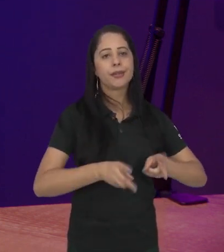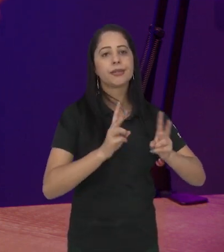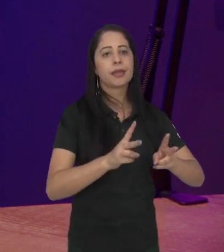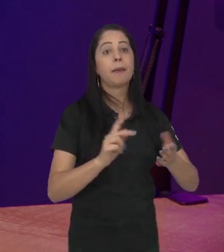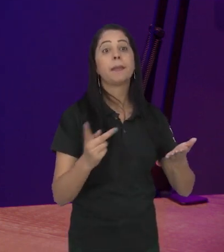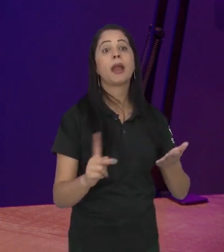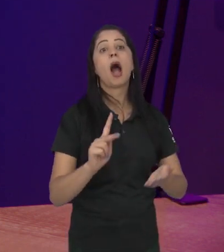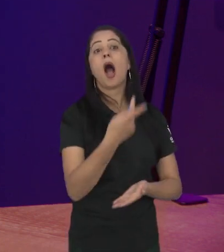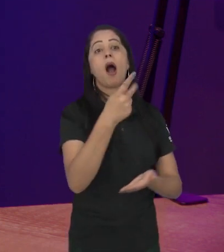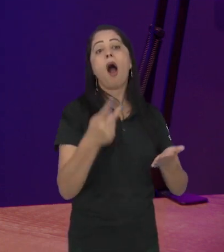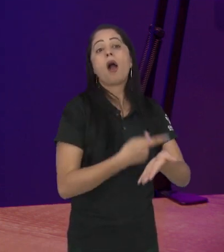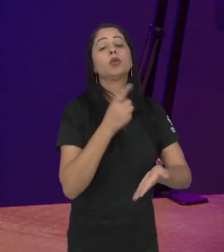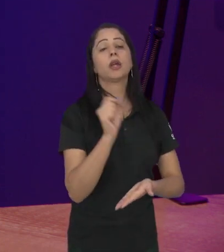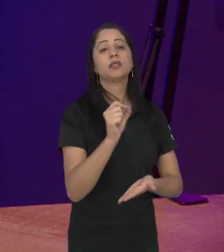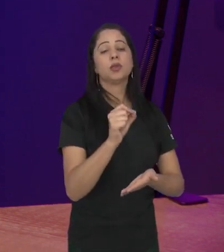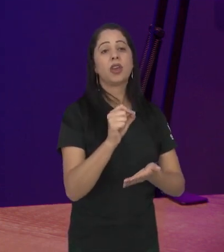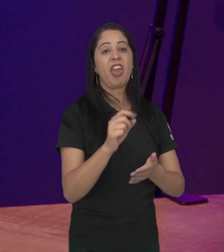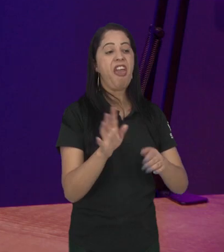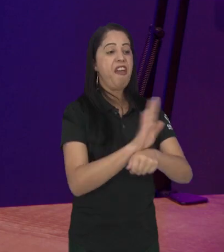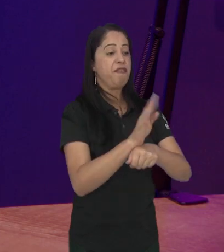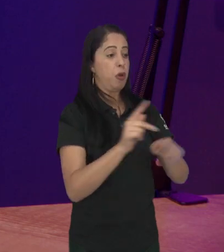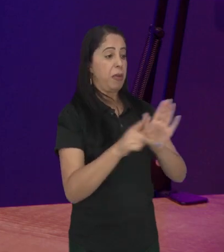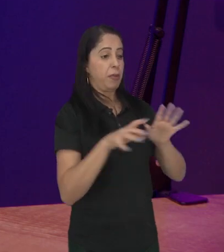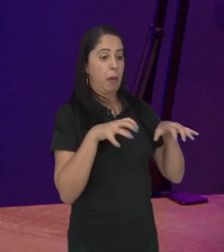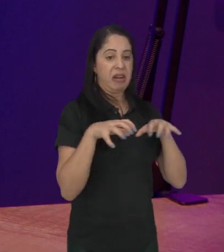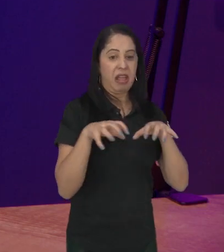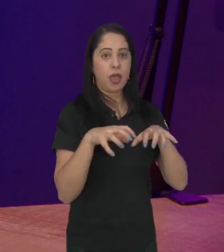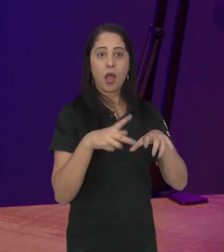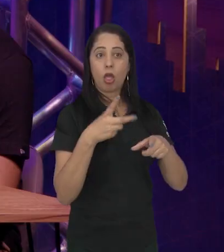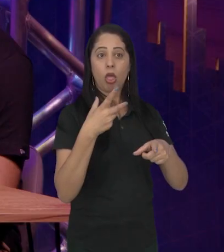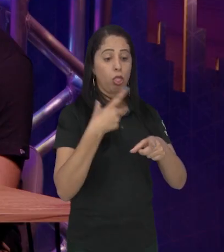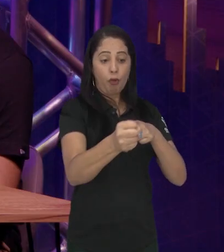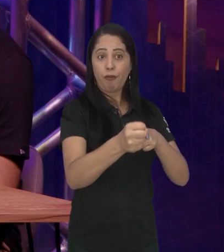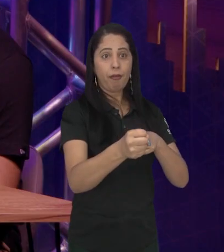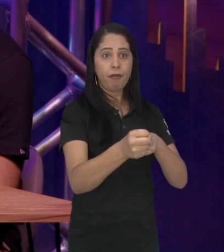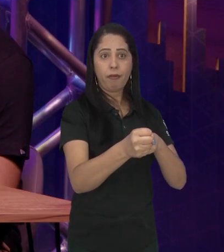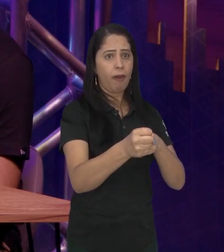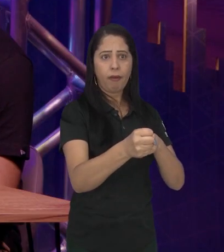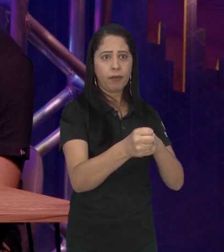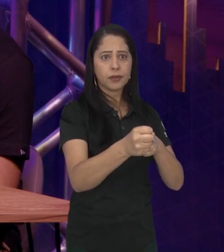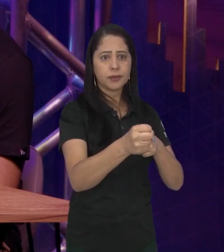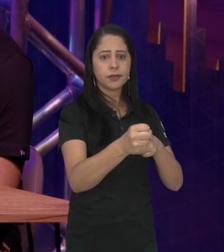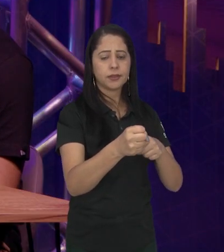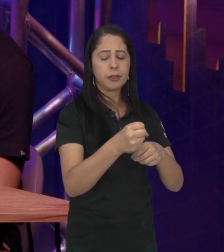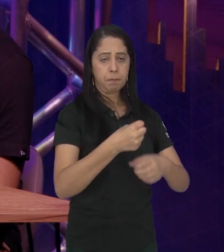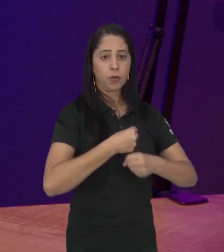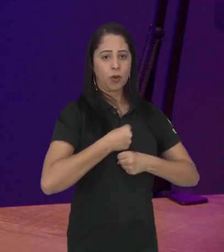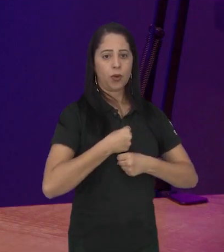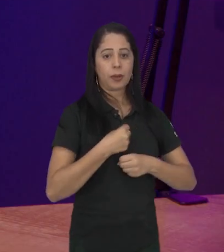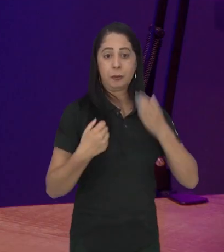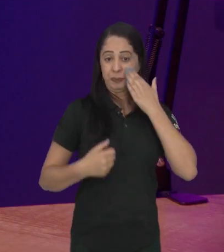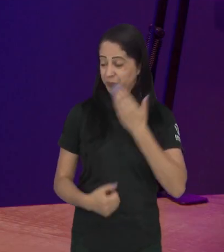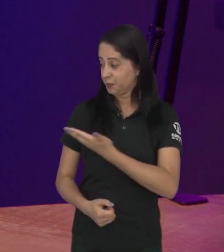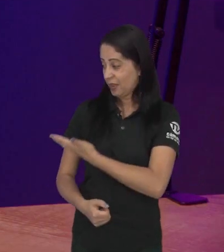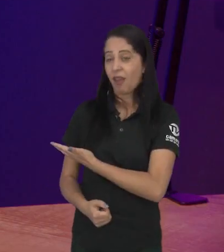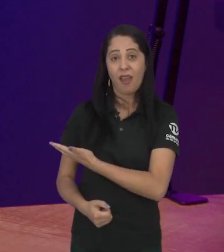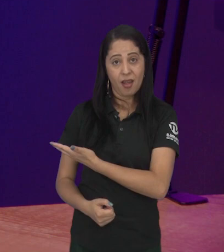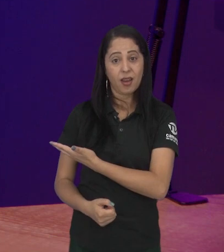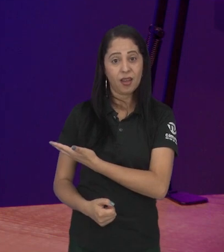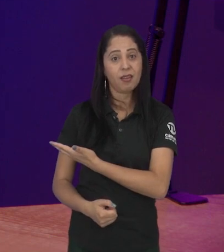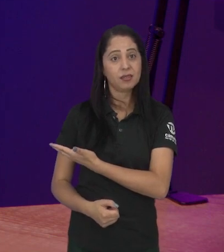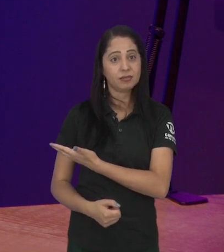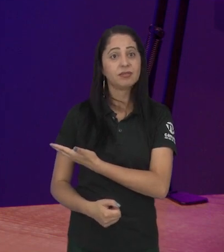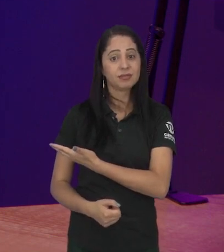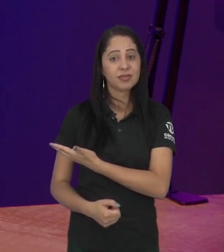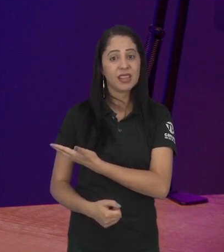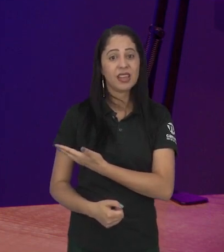muito no Oscar e todo esse preconceito. E, gente, só uma curiosidade, mas que me deixou muito feliz. A Mia, que é a protagonista